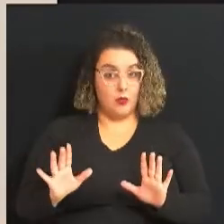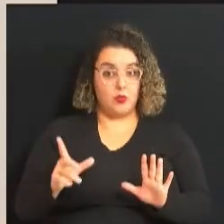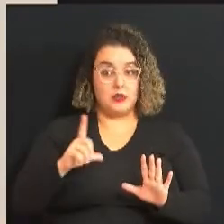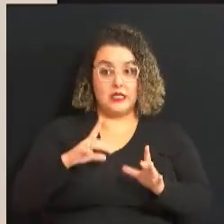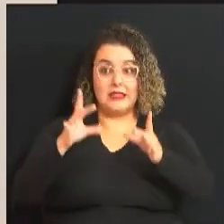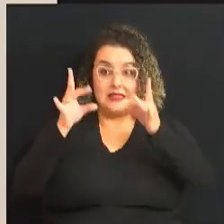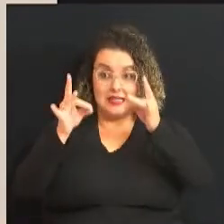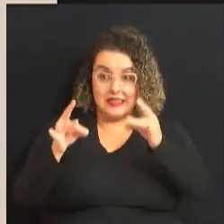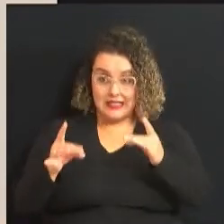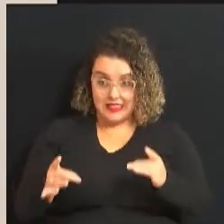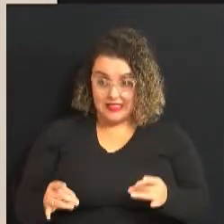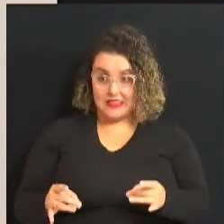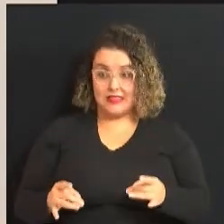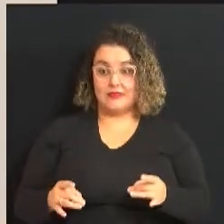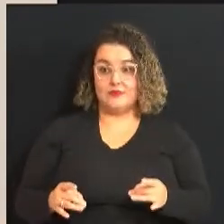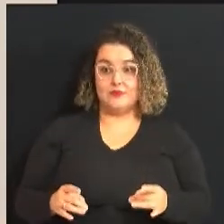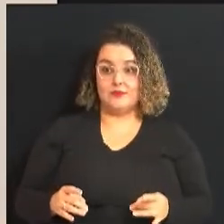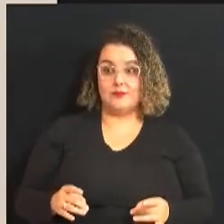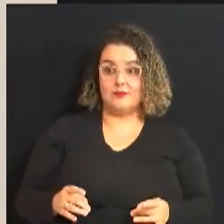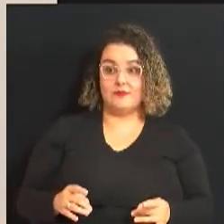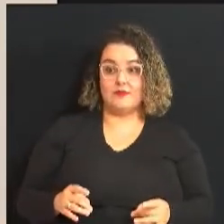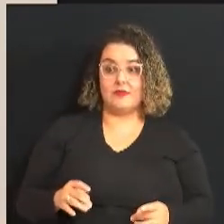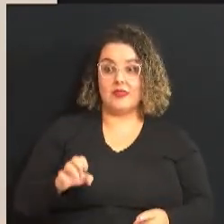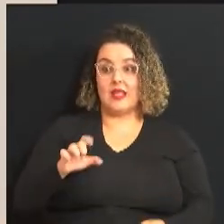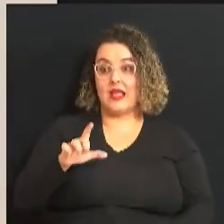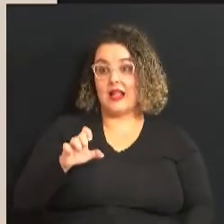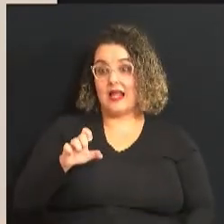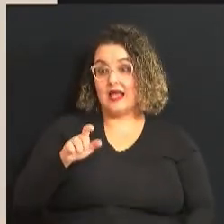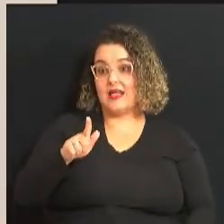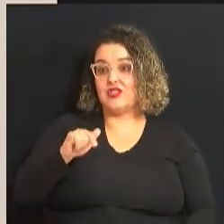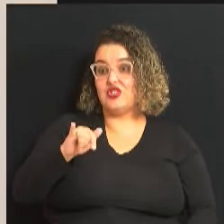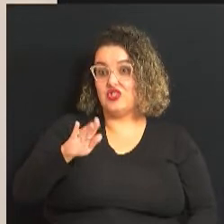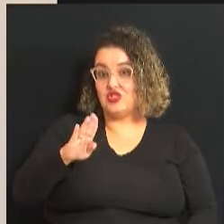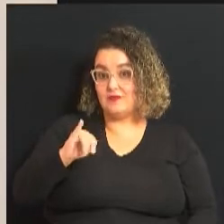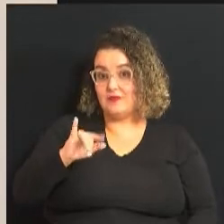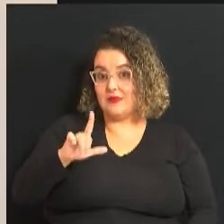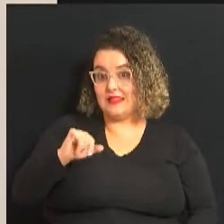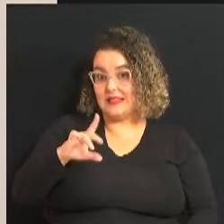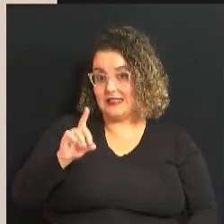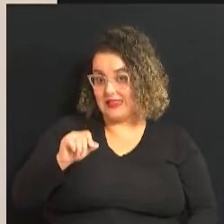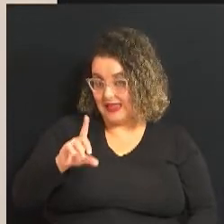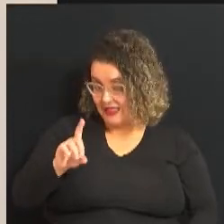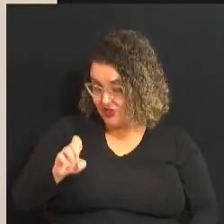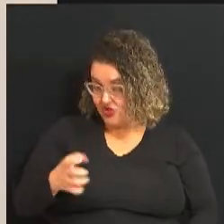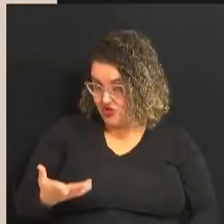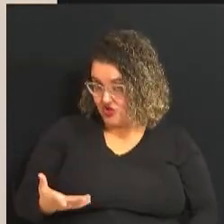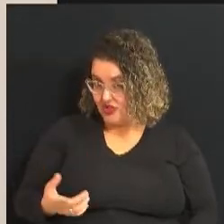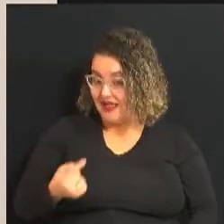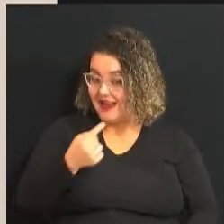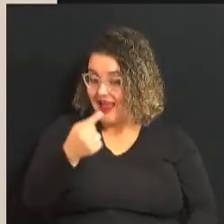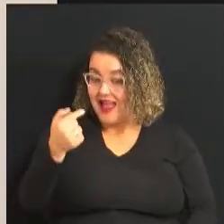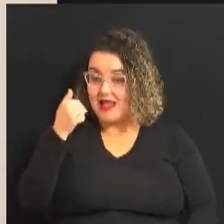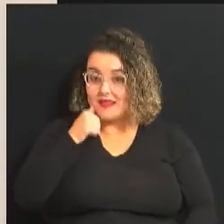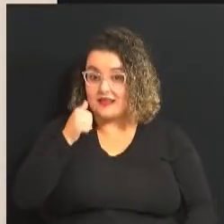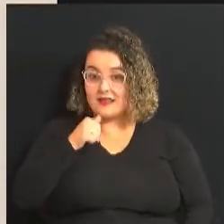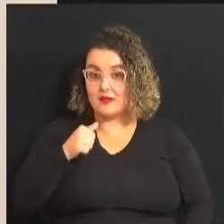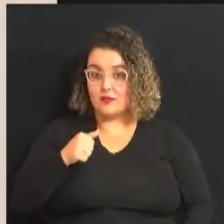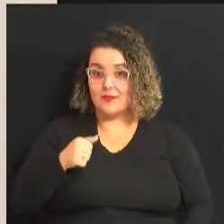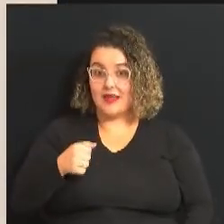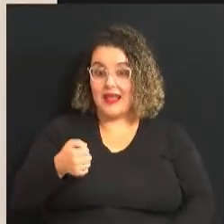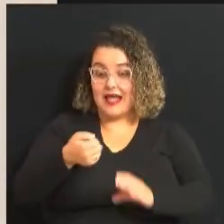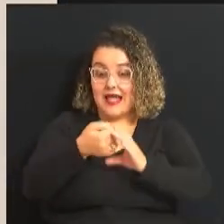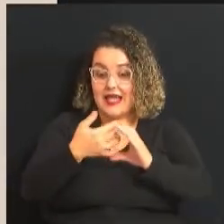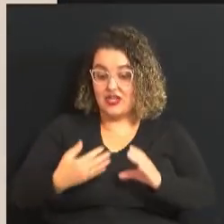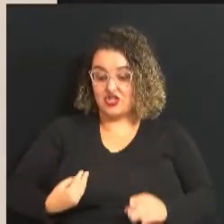gente chama de critérios de elegibilidade, né? Quer dizer, para cada mulher a característica de vida dela, a